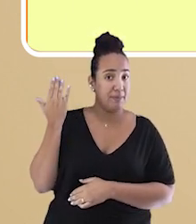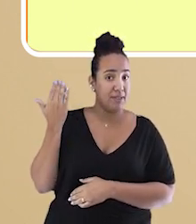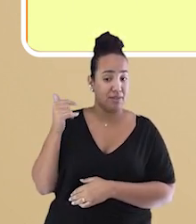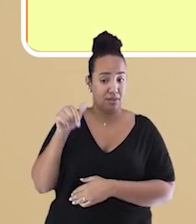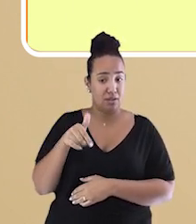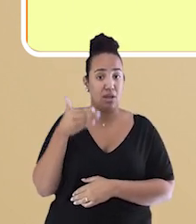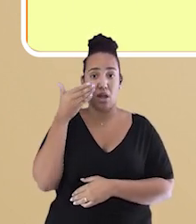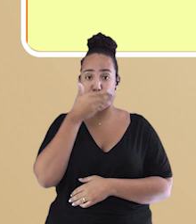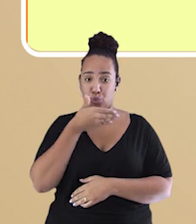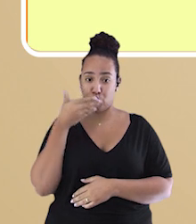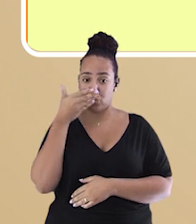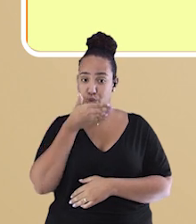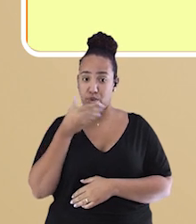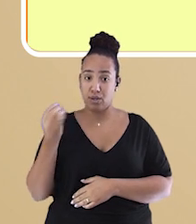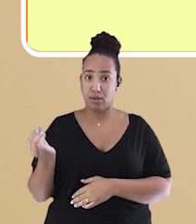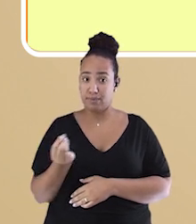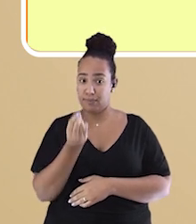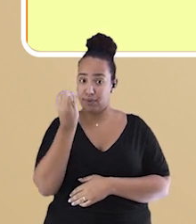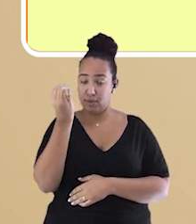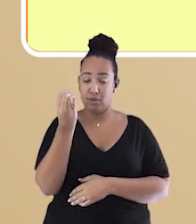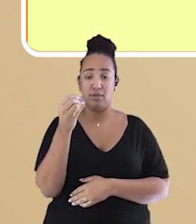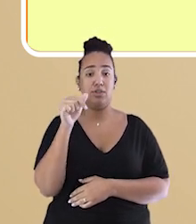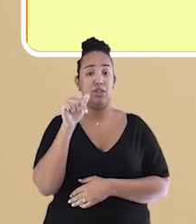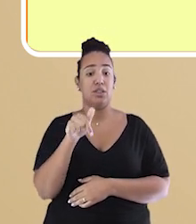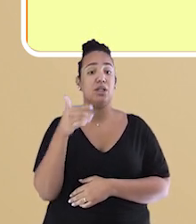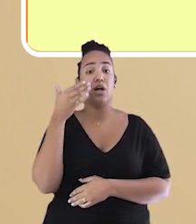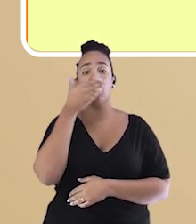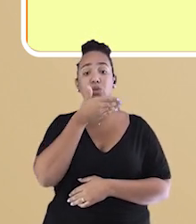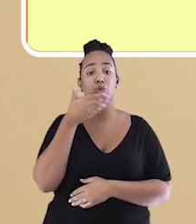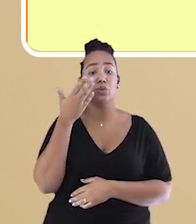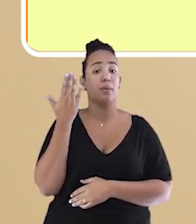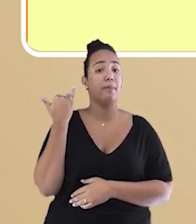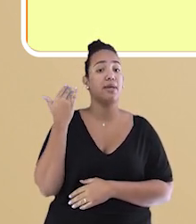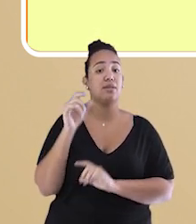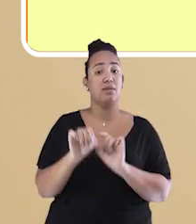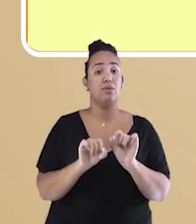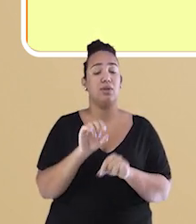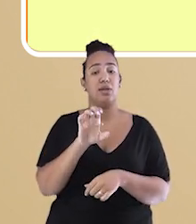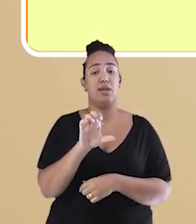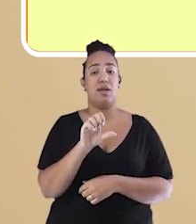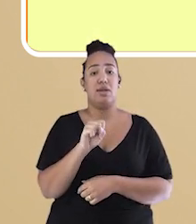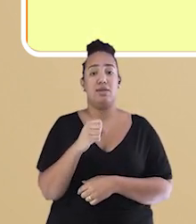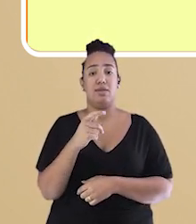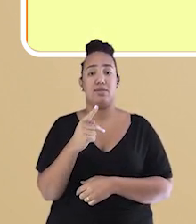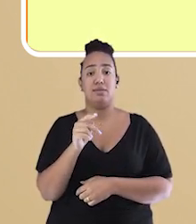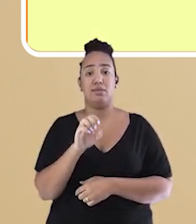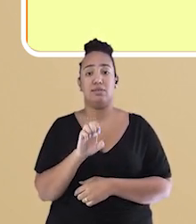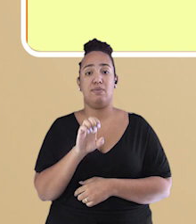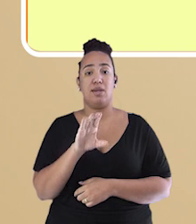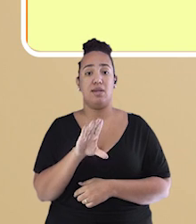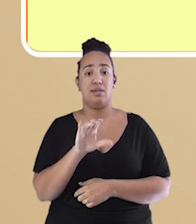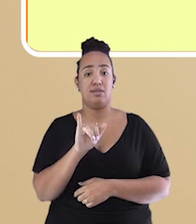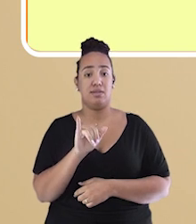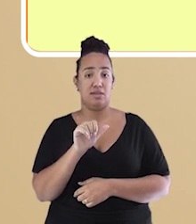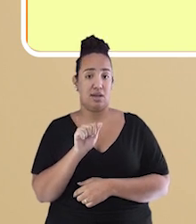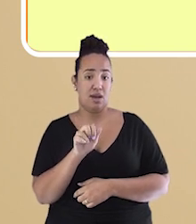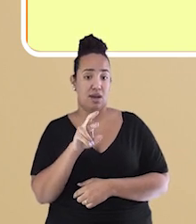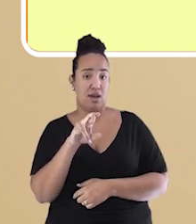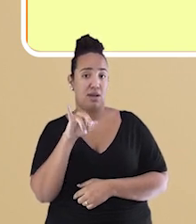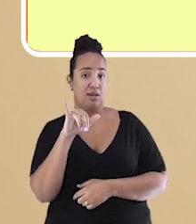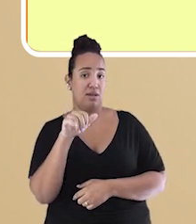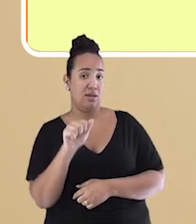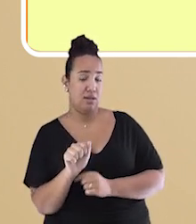uma especiaria. Especiaria é cada uma das ervas ou partes de plantas com